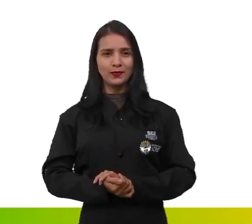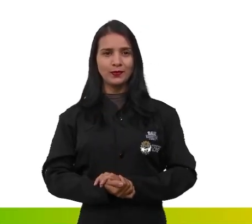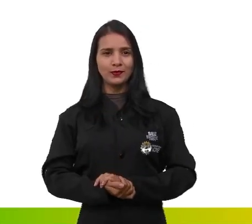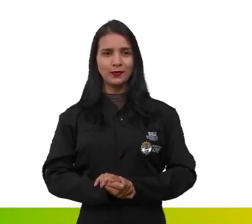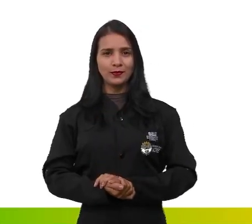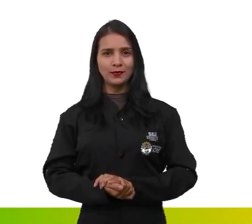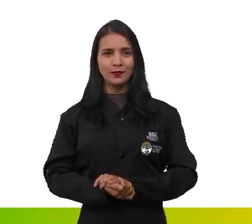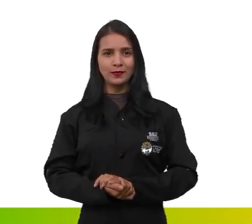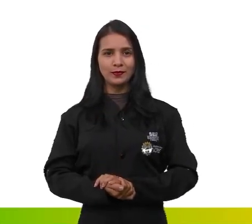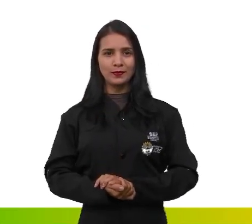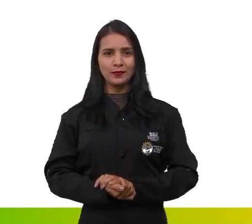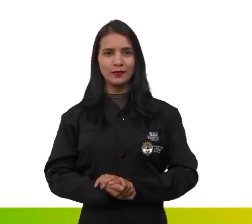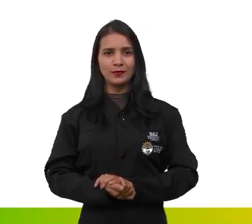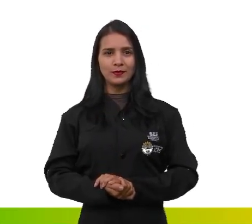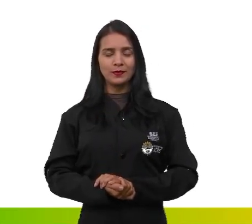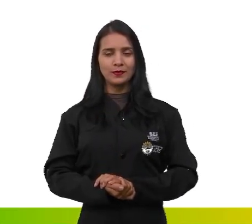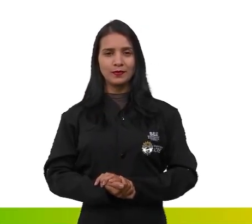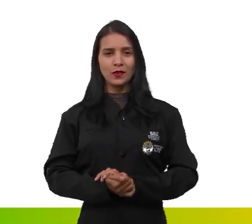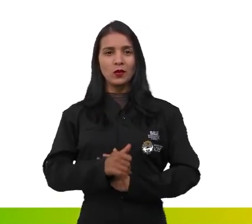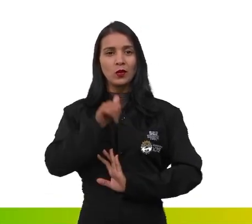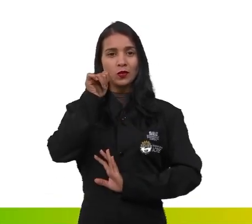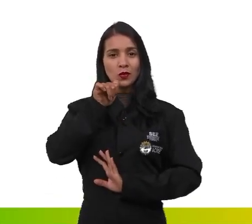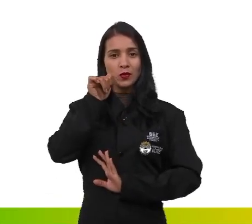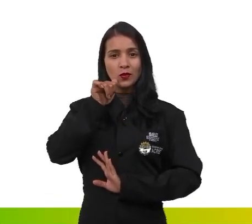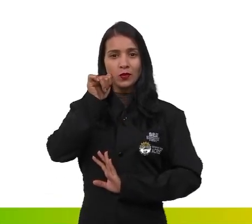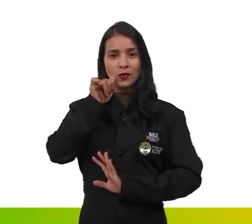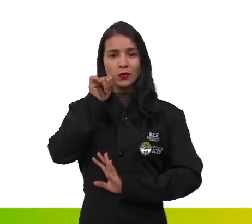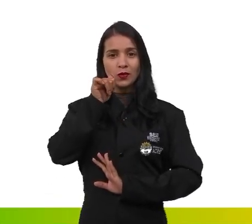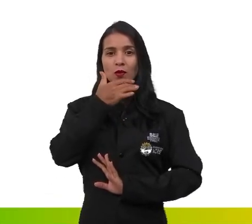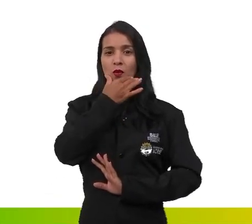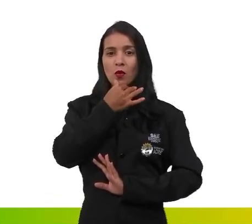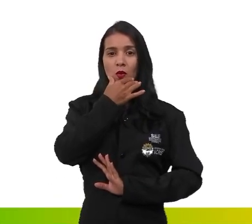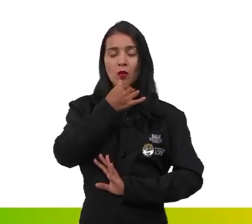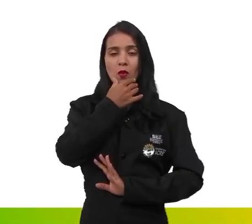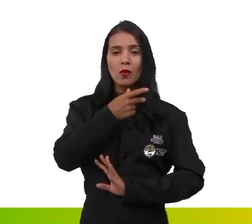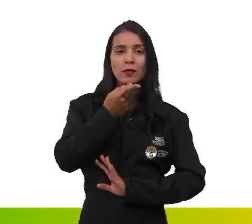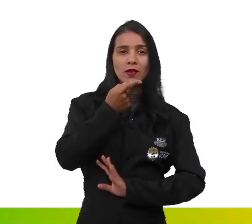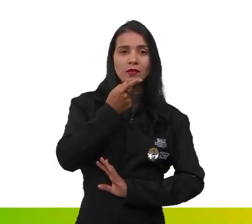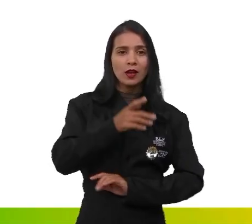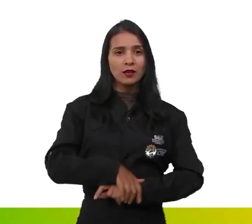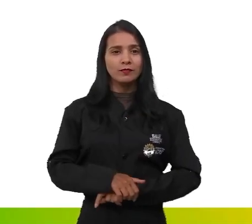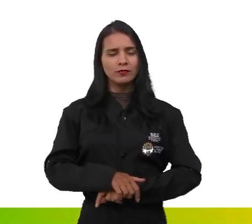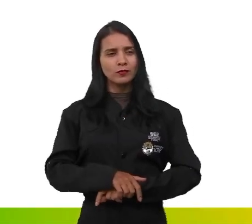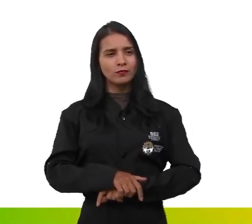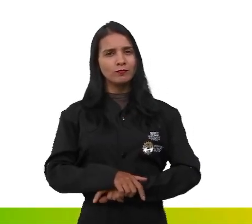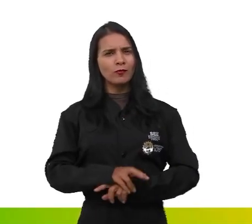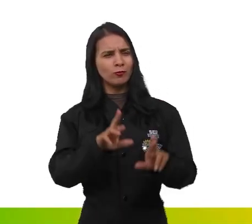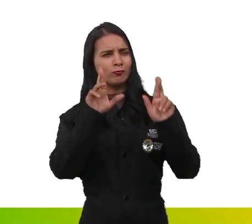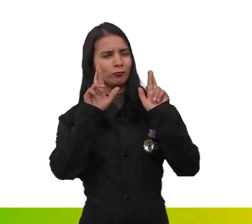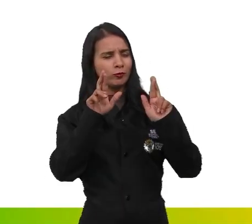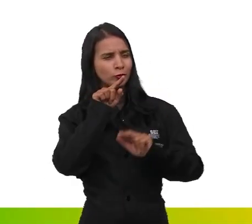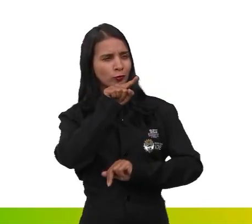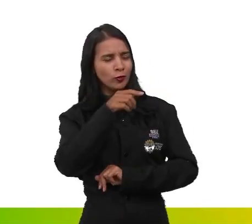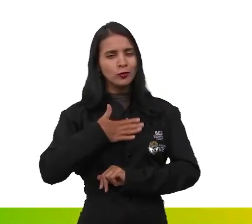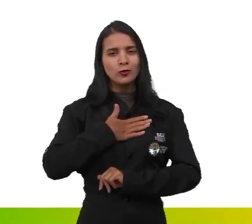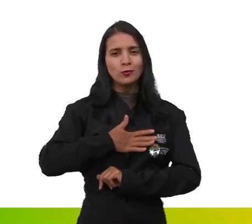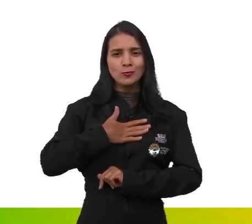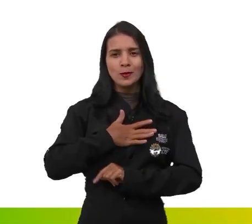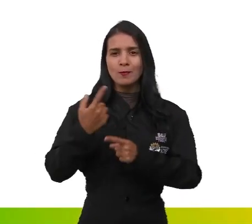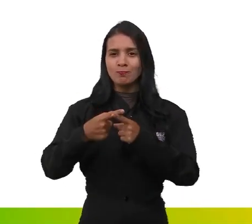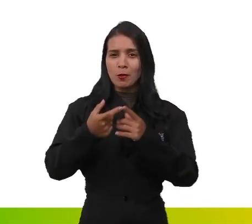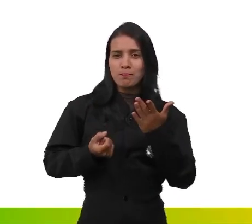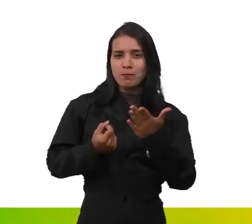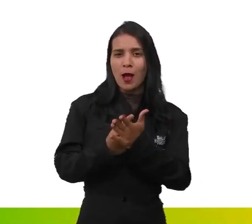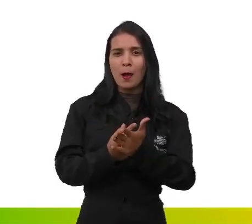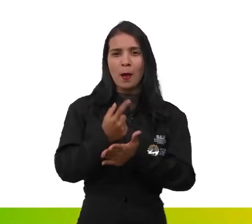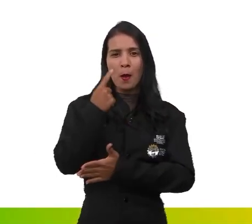E aí, o muchacho le dice, espero que te guste, me custou um nojo de la cara.